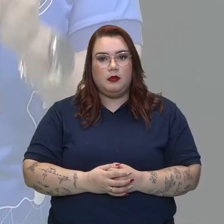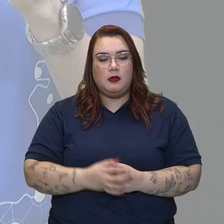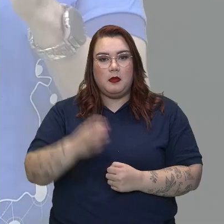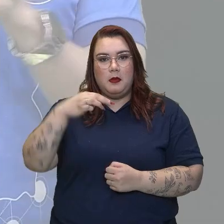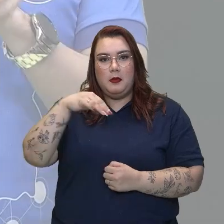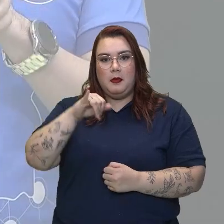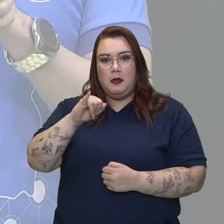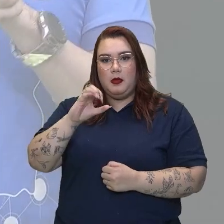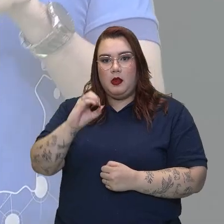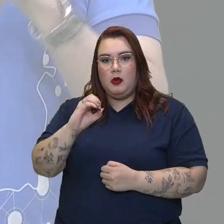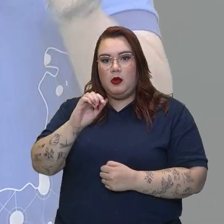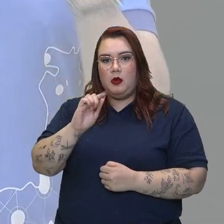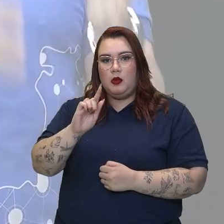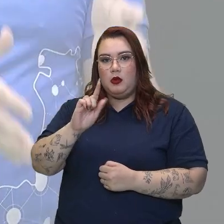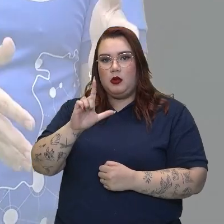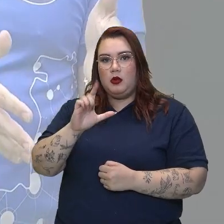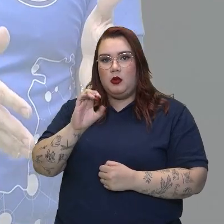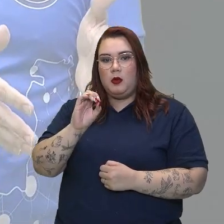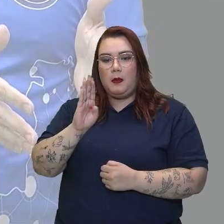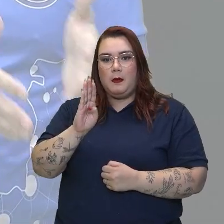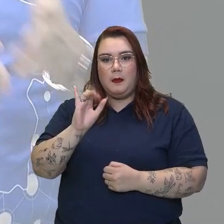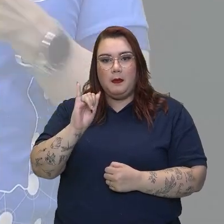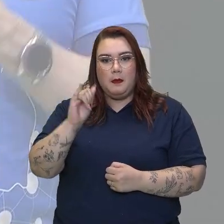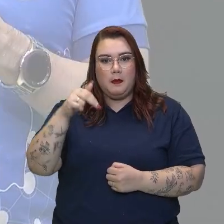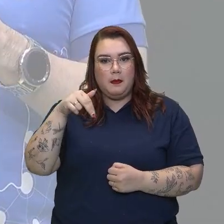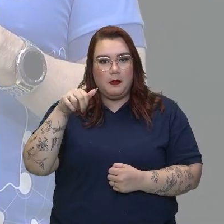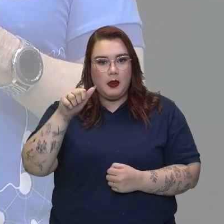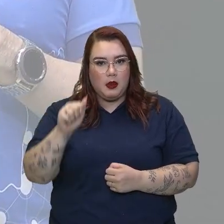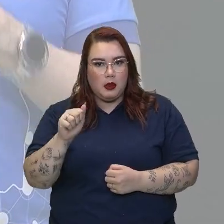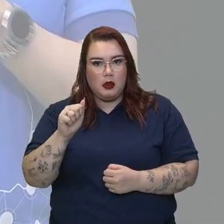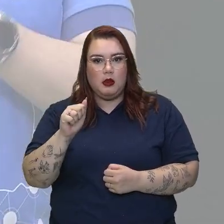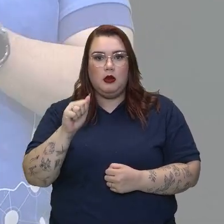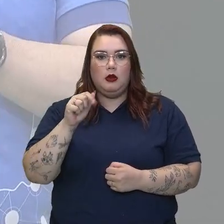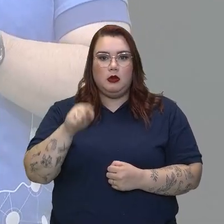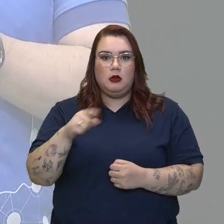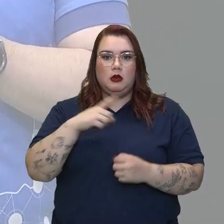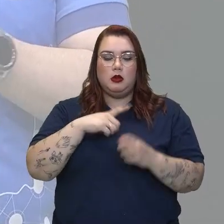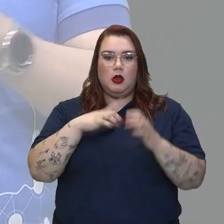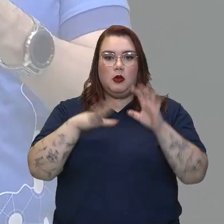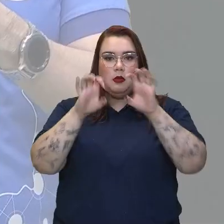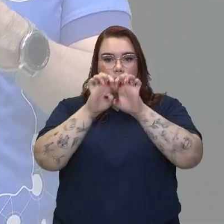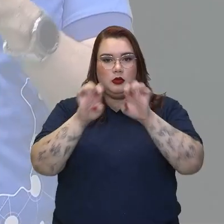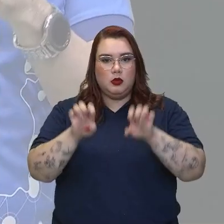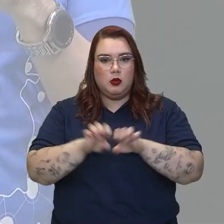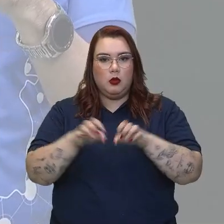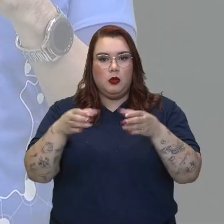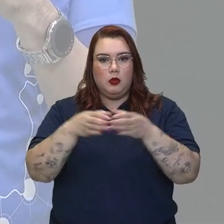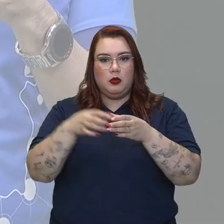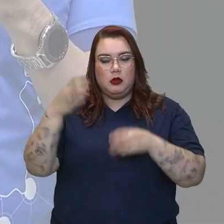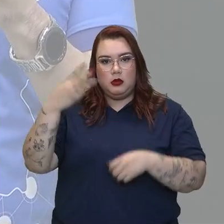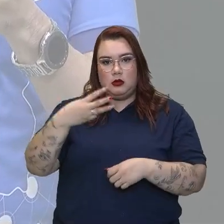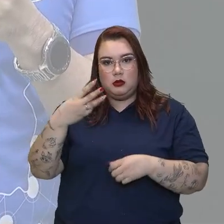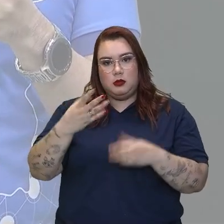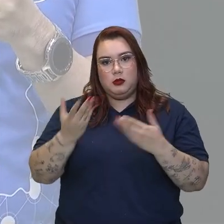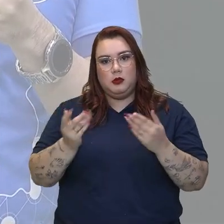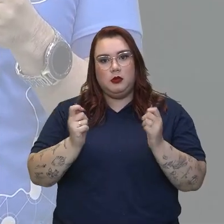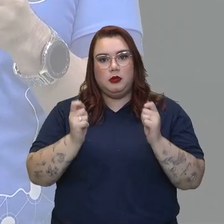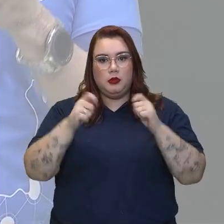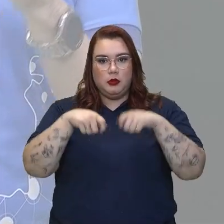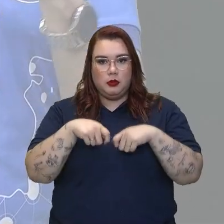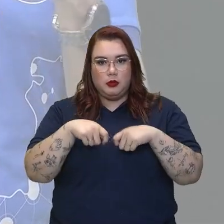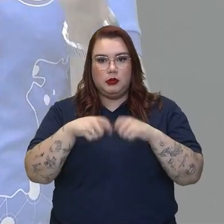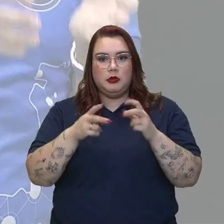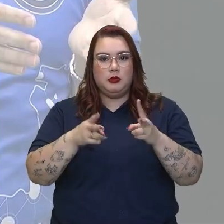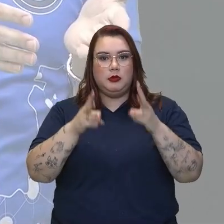mioglobina, esse nome, que armazena o oxigênio nos músculos e tem uma estrutura terciária composta. Então, você consegue ver